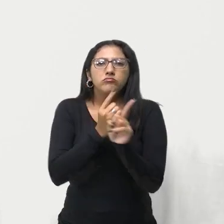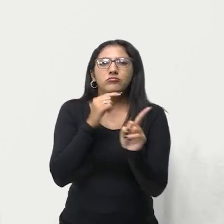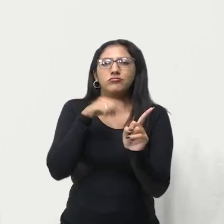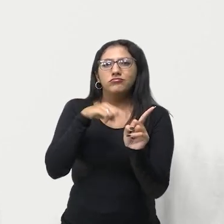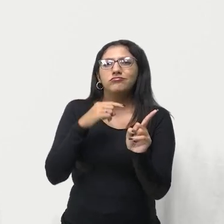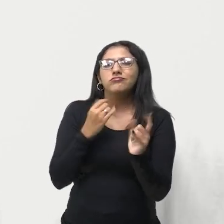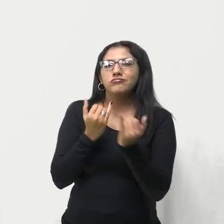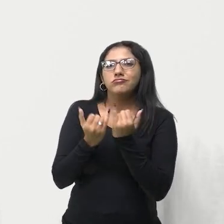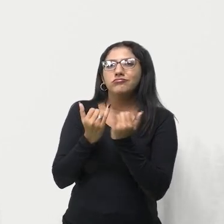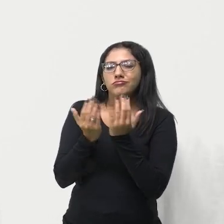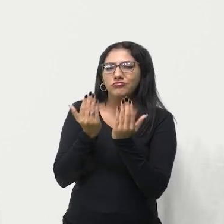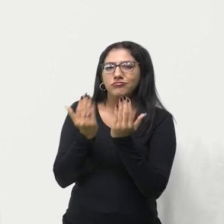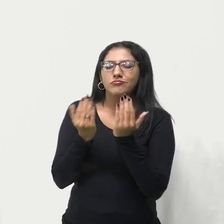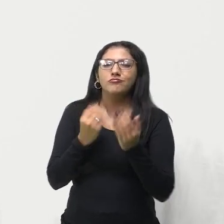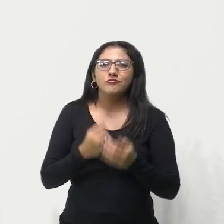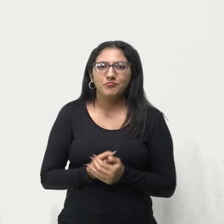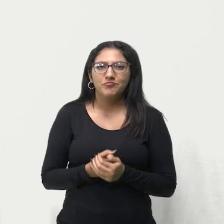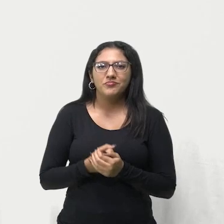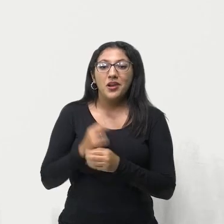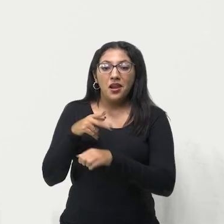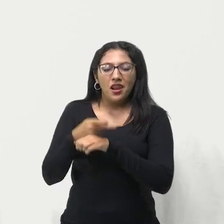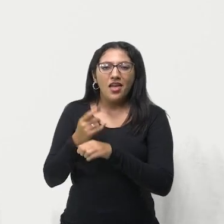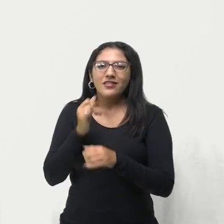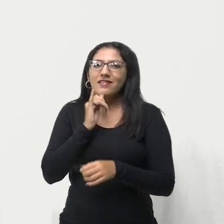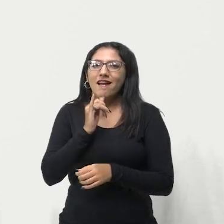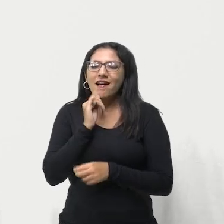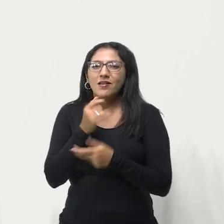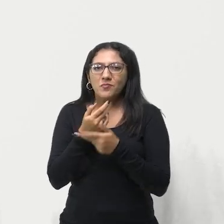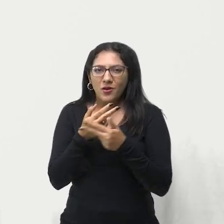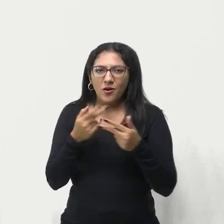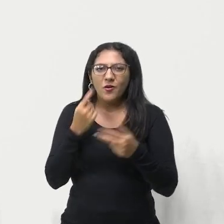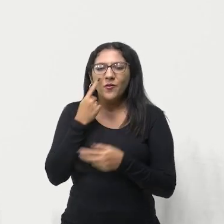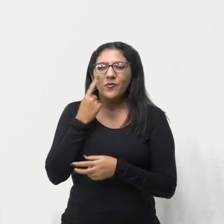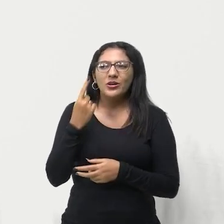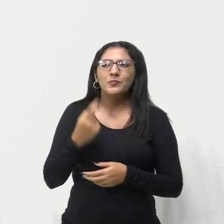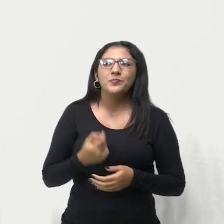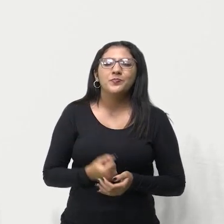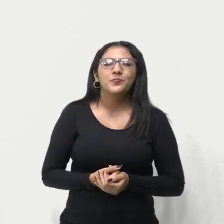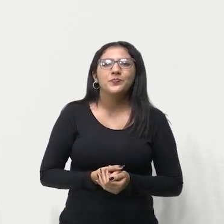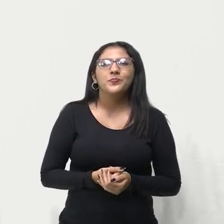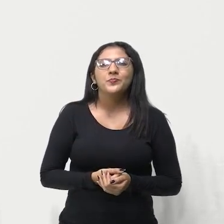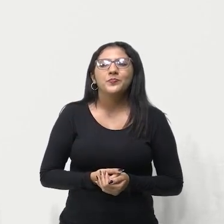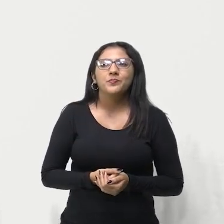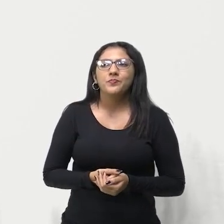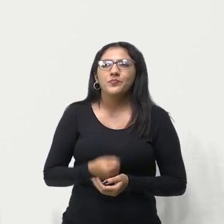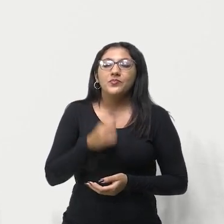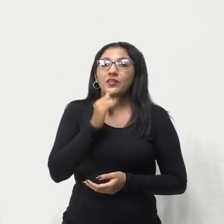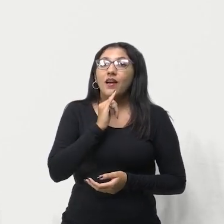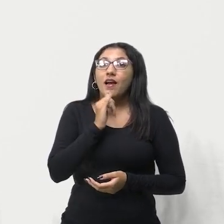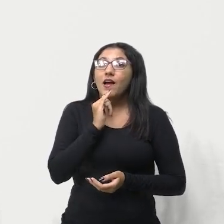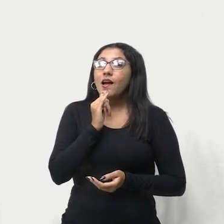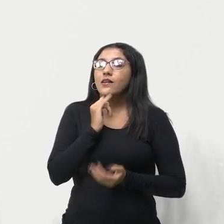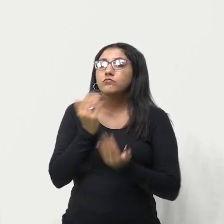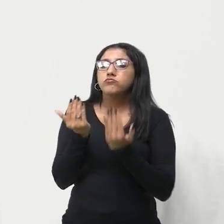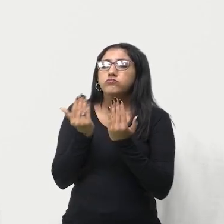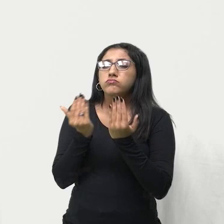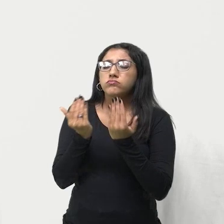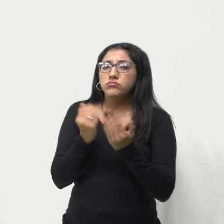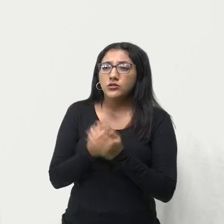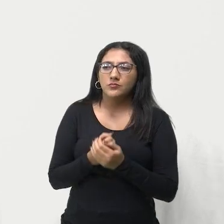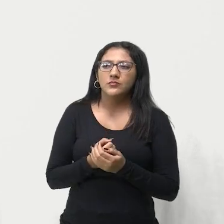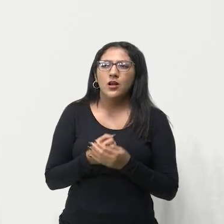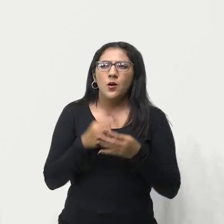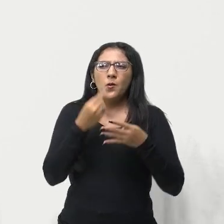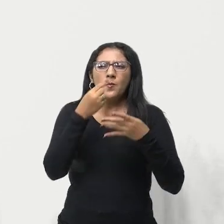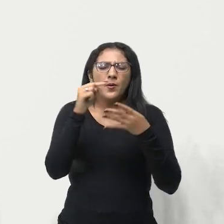comparação. Nos próximos exemplos, isso vai ficar mais evidente para nós. Então, olhem só. Exemplos de comparação. Aqui em